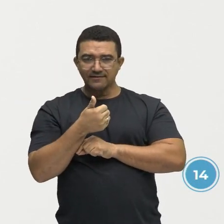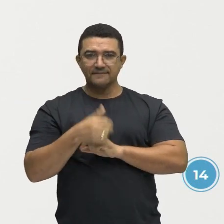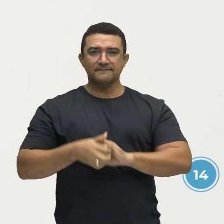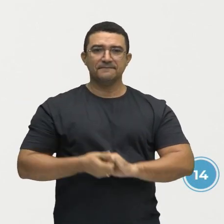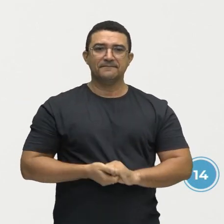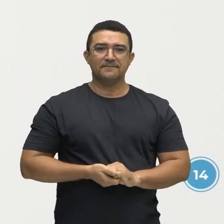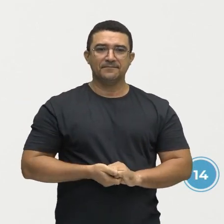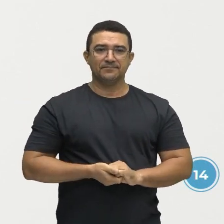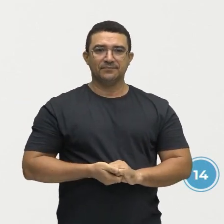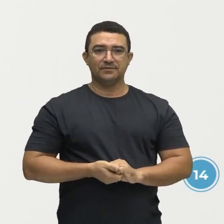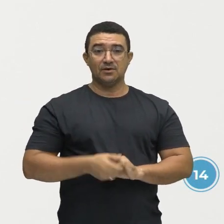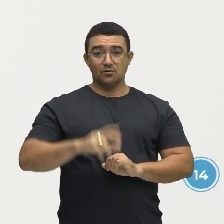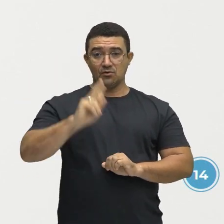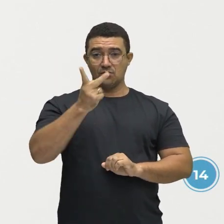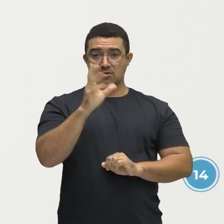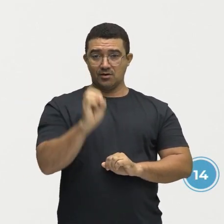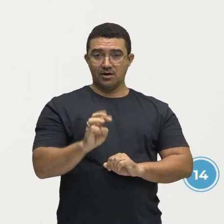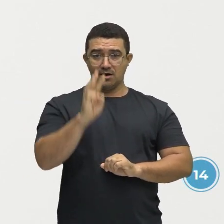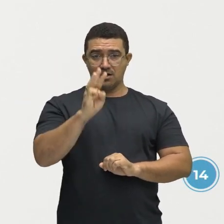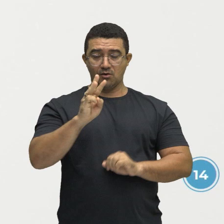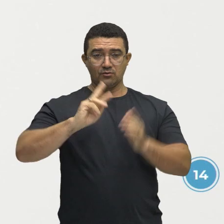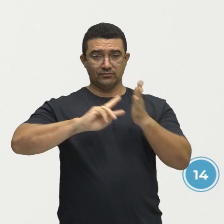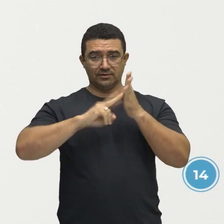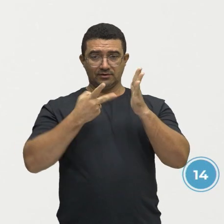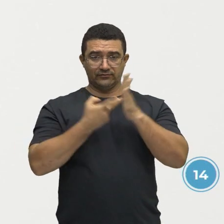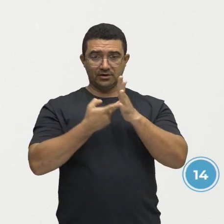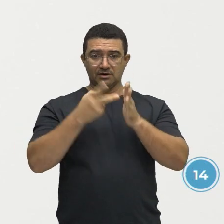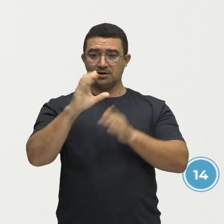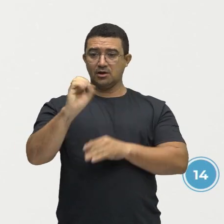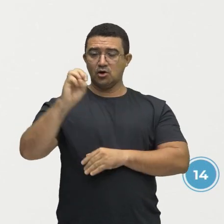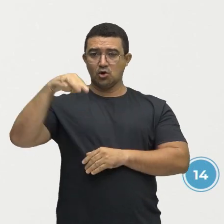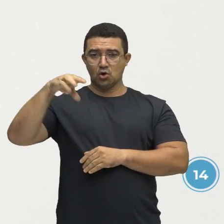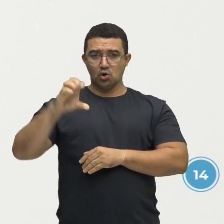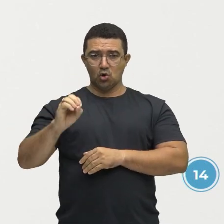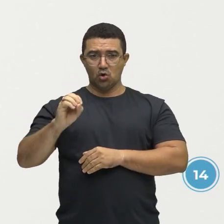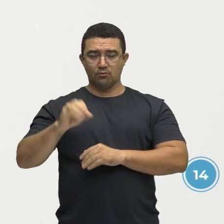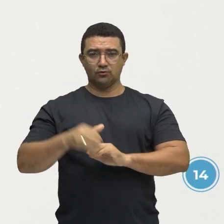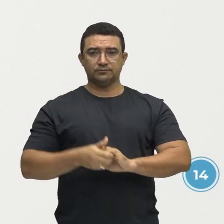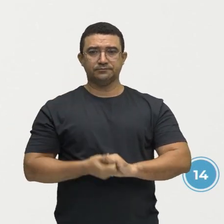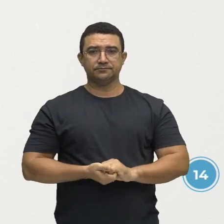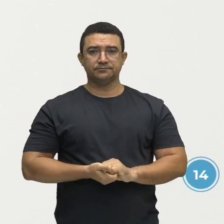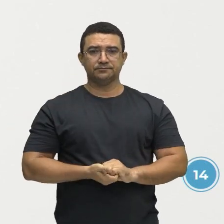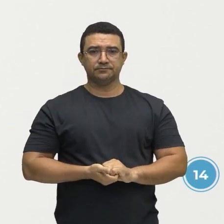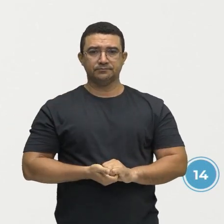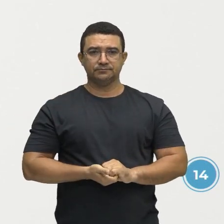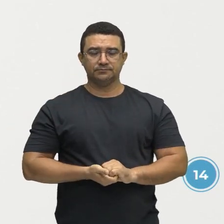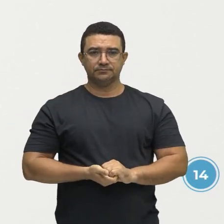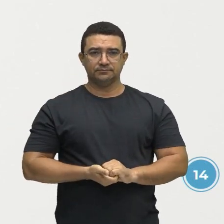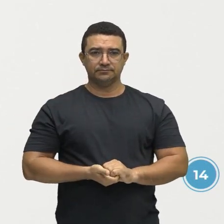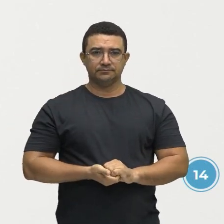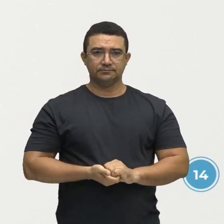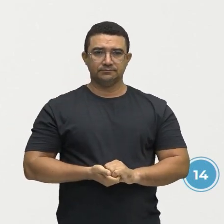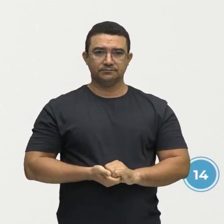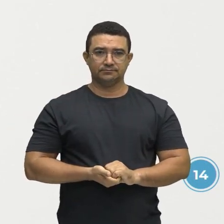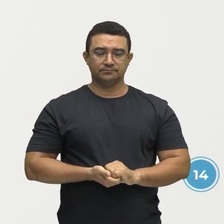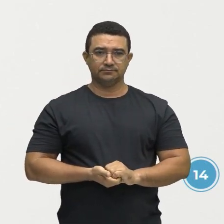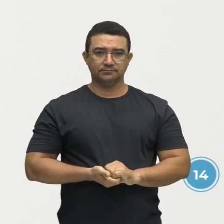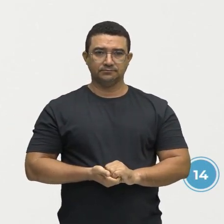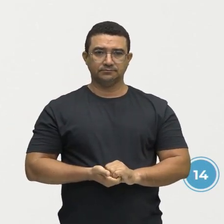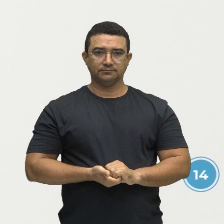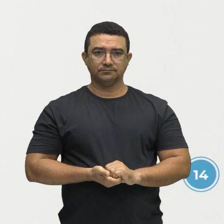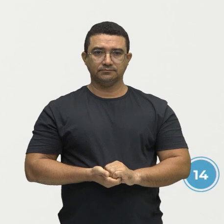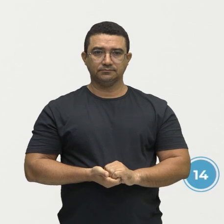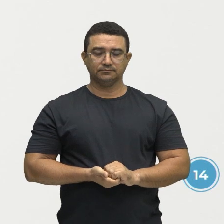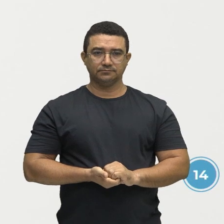vocês? How are you? E aí você pergunta, teacher, mas esse how, ele não começa com W ou H, como a gente viu lá durante